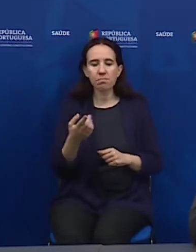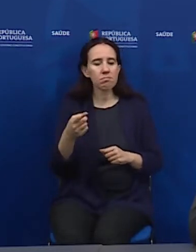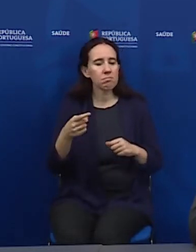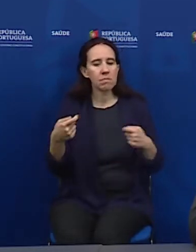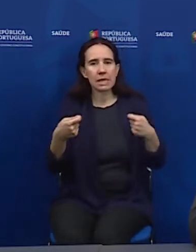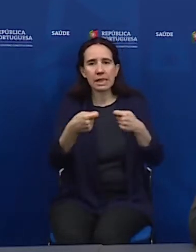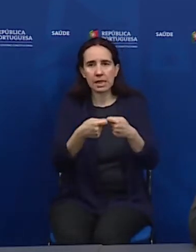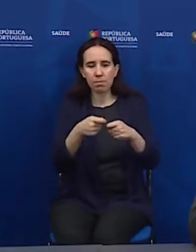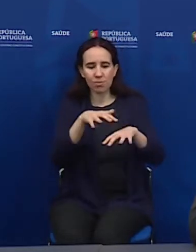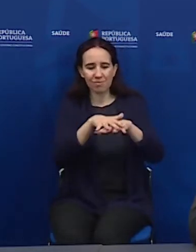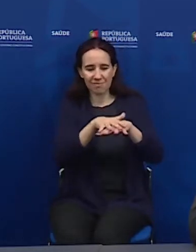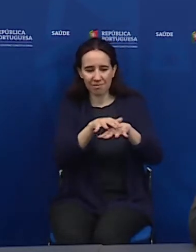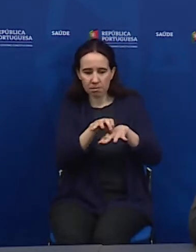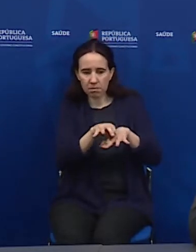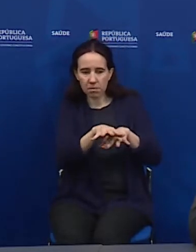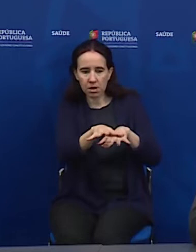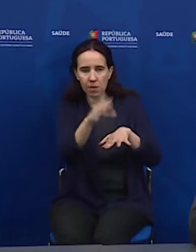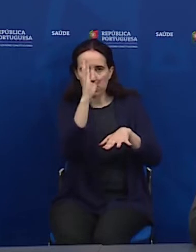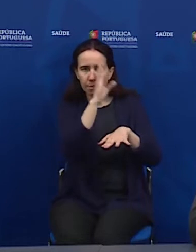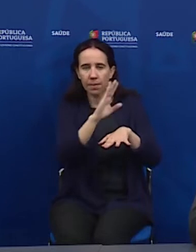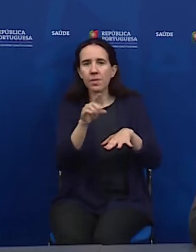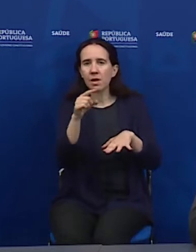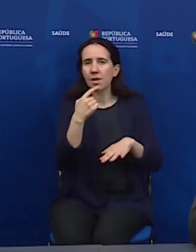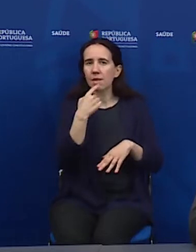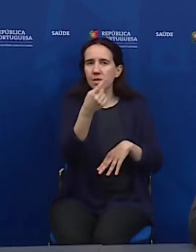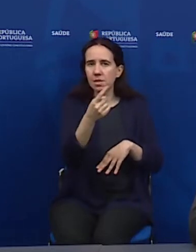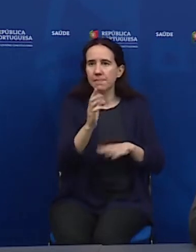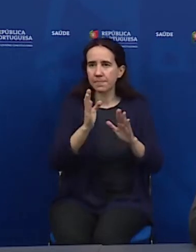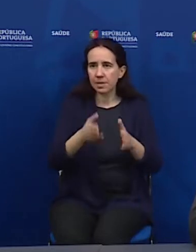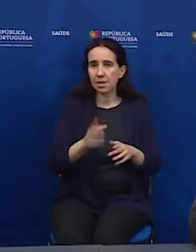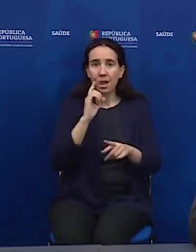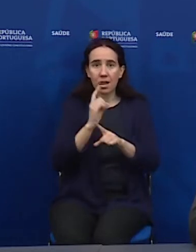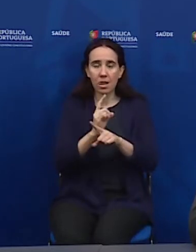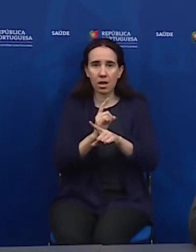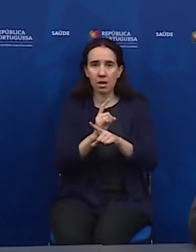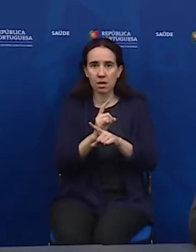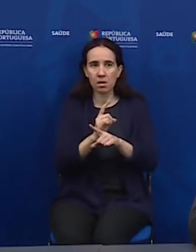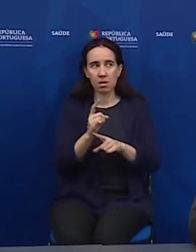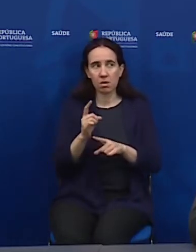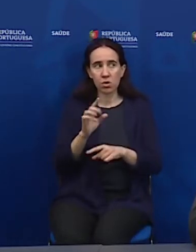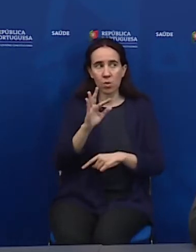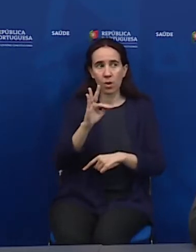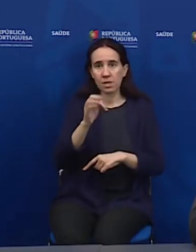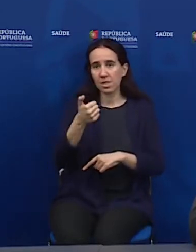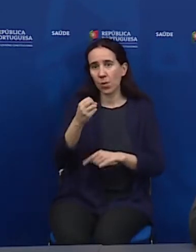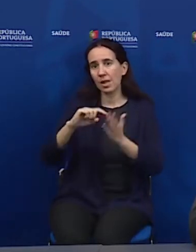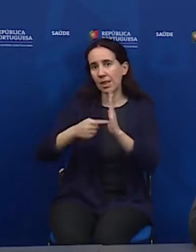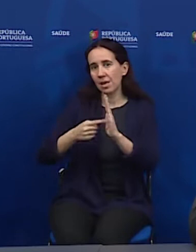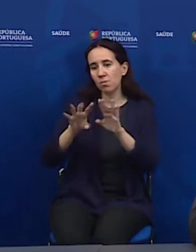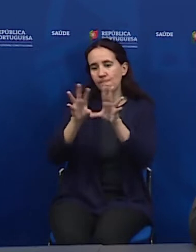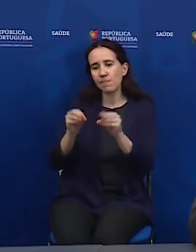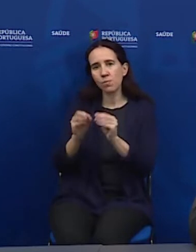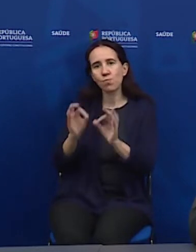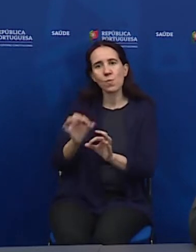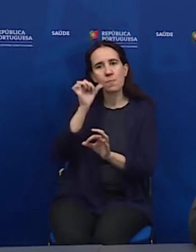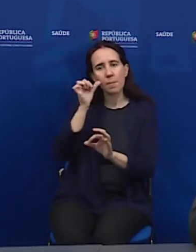tipo de linhagem que nós conseguimos identificar, e devo-vos dizer que destas ainda não testamos as 450, mas já conseguimos